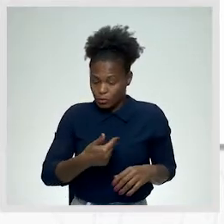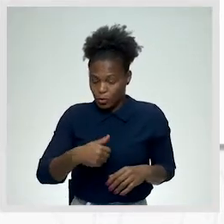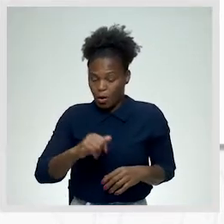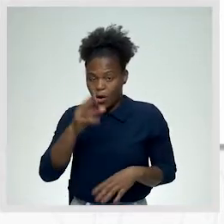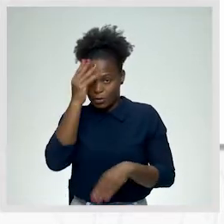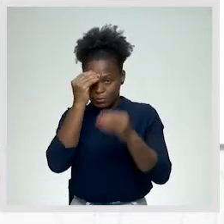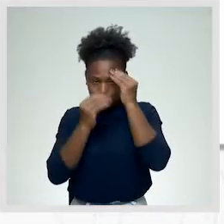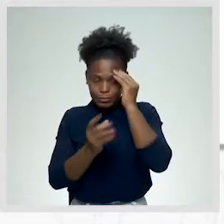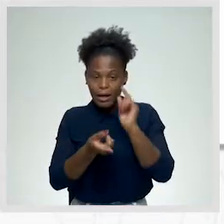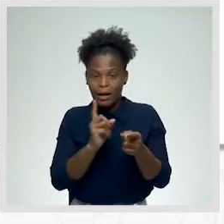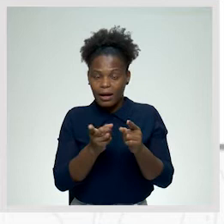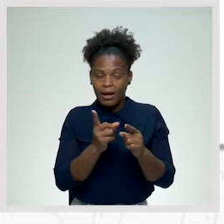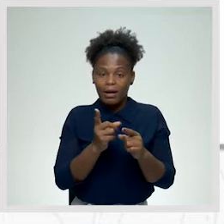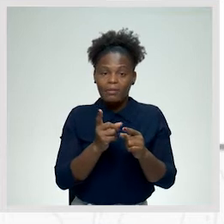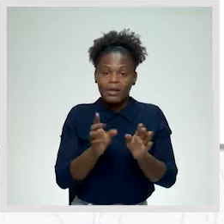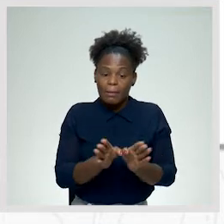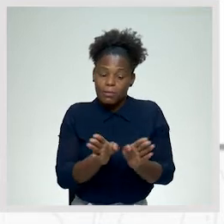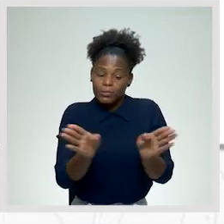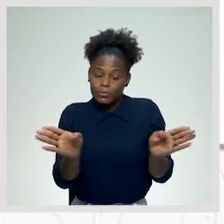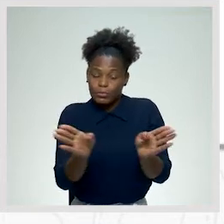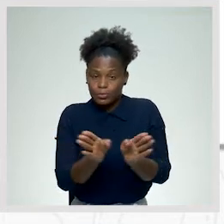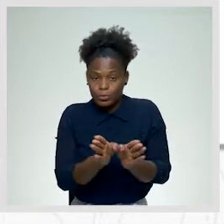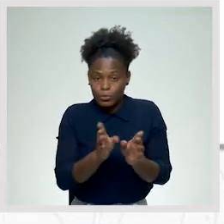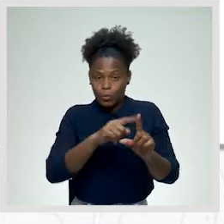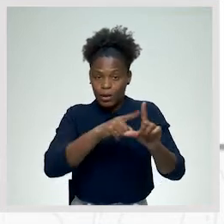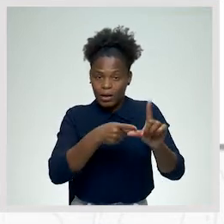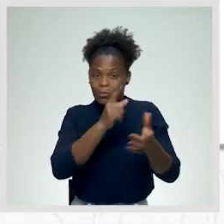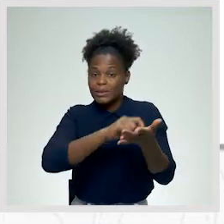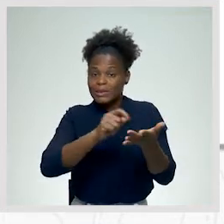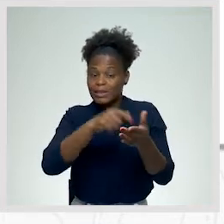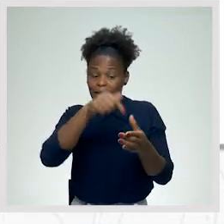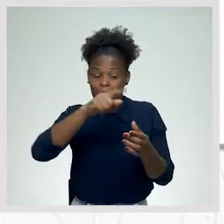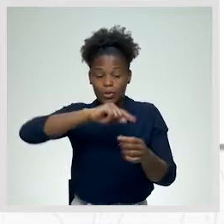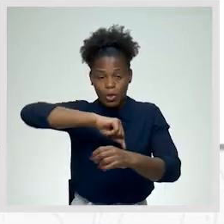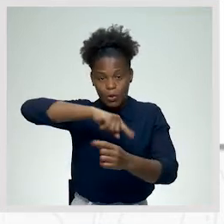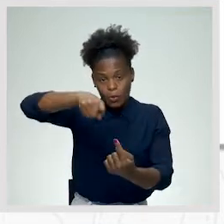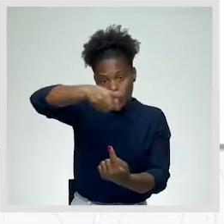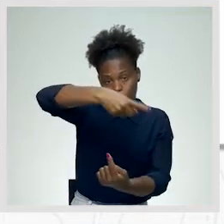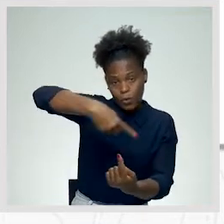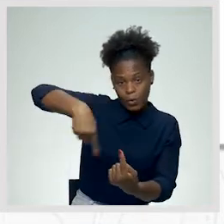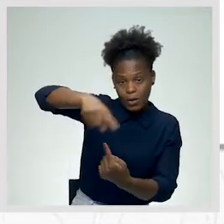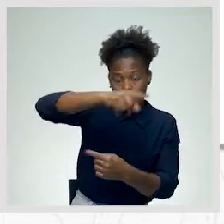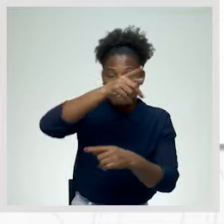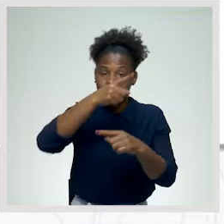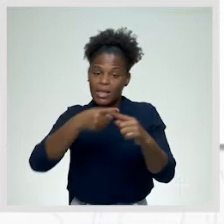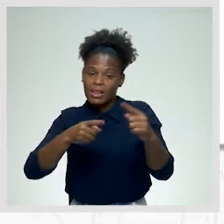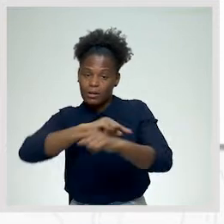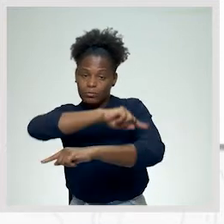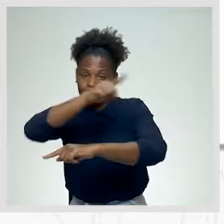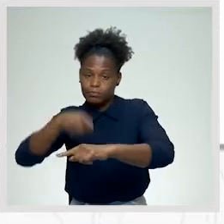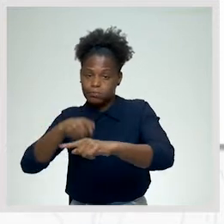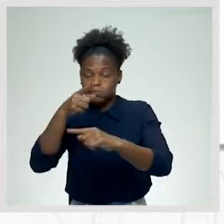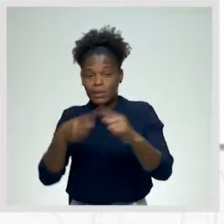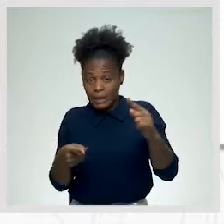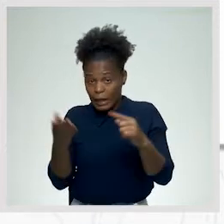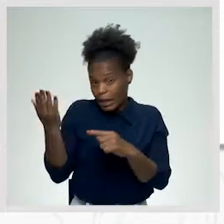aprendemos que a amplitude de um ângulo escrito numa circunferência é a metade da amplitude do seu arco